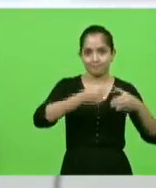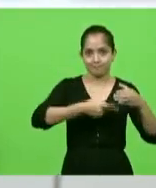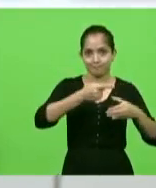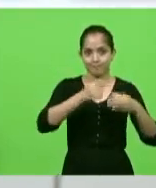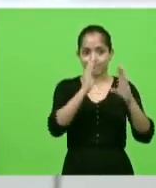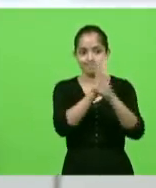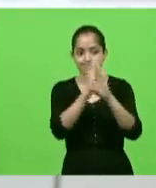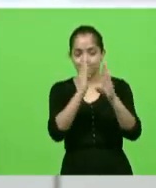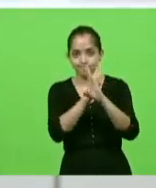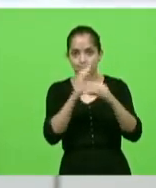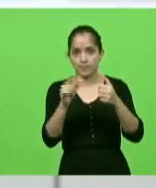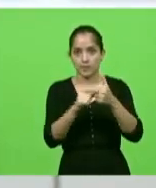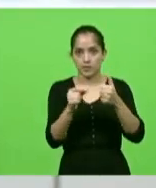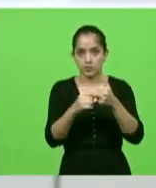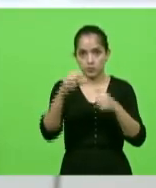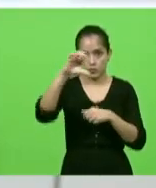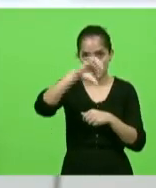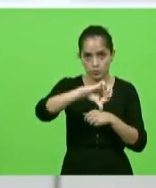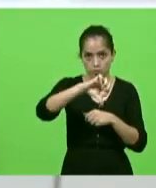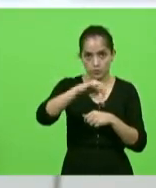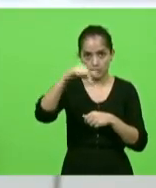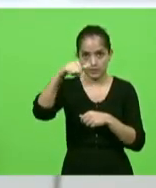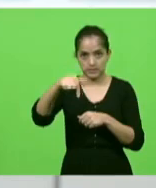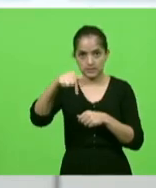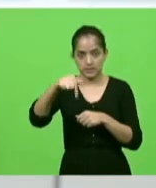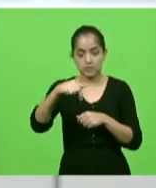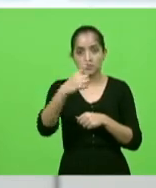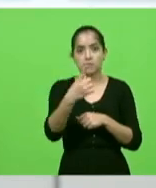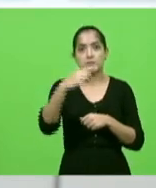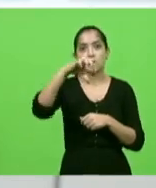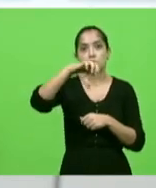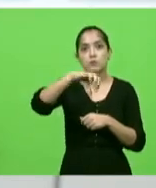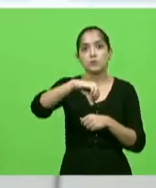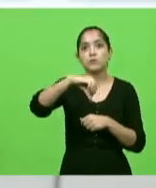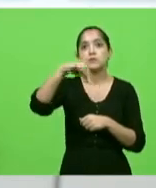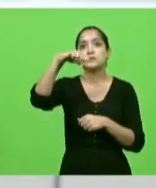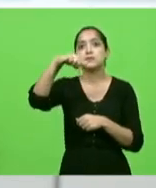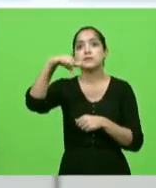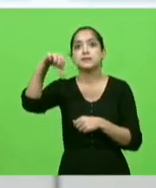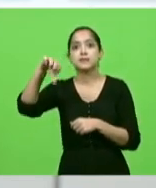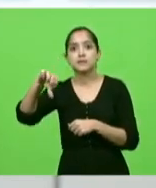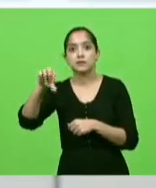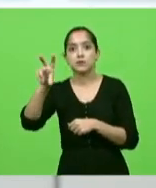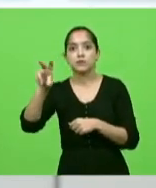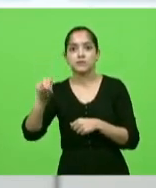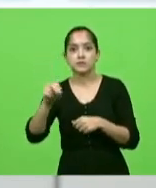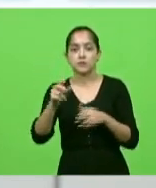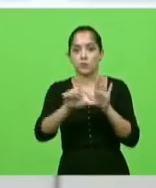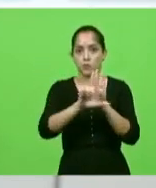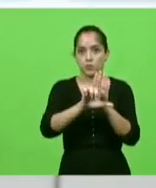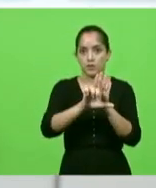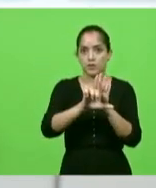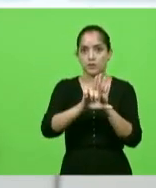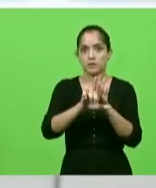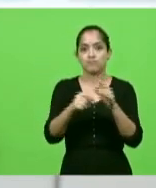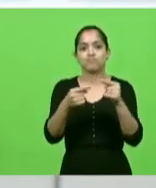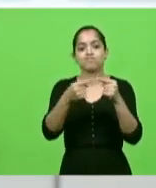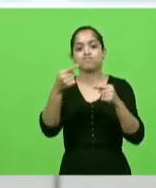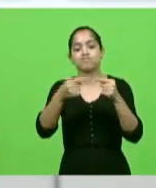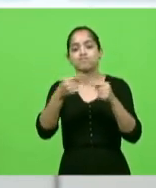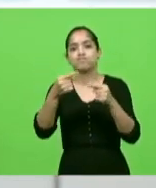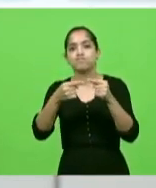artigo 9º sete da Lei 1079/50 proceder de modo incompatível com a dignidade